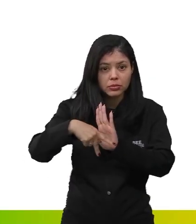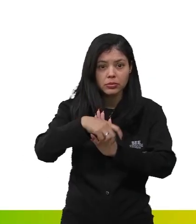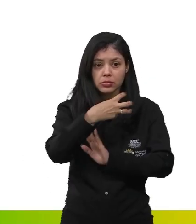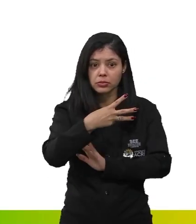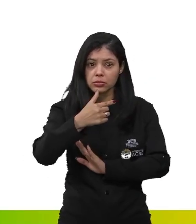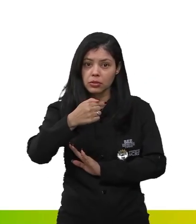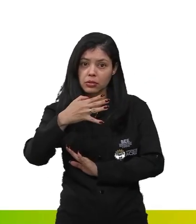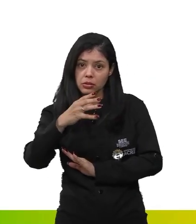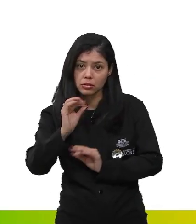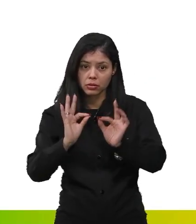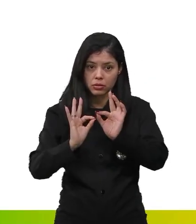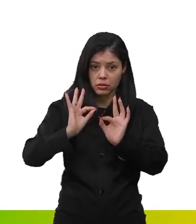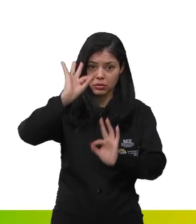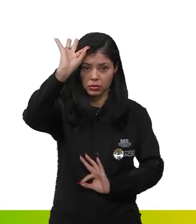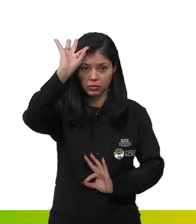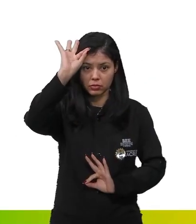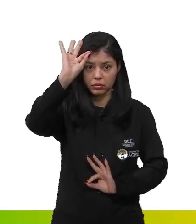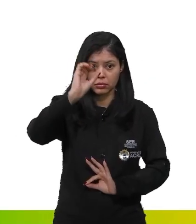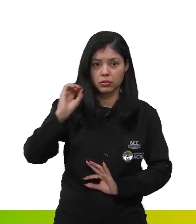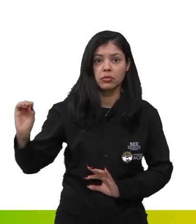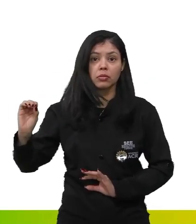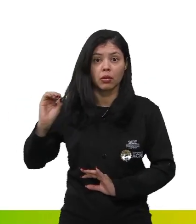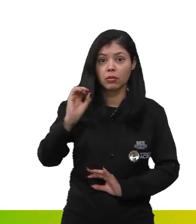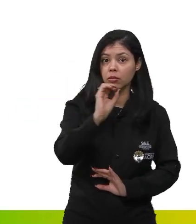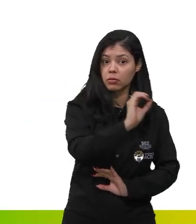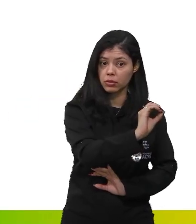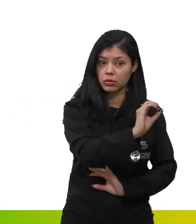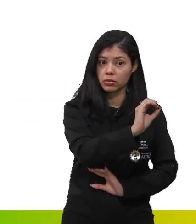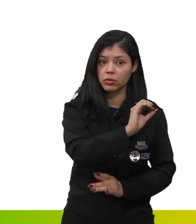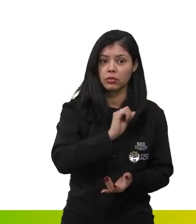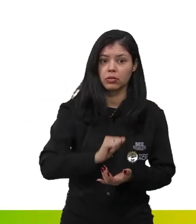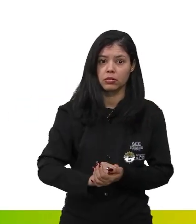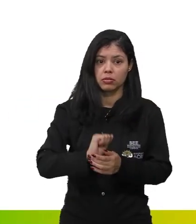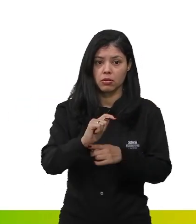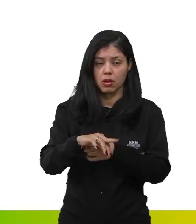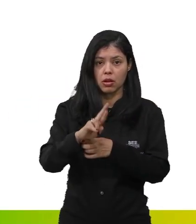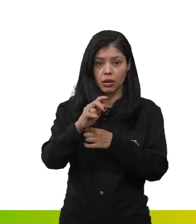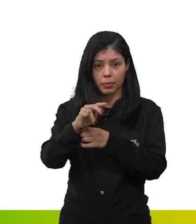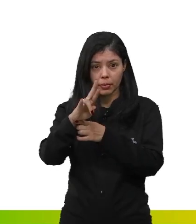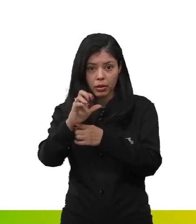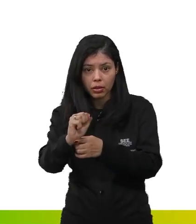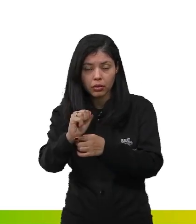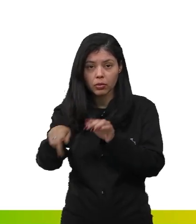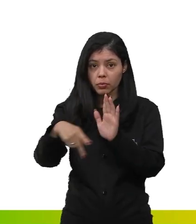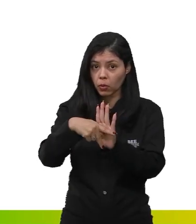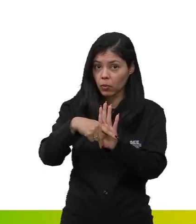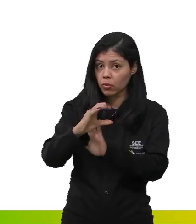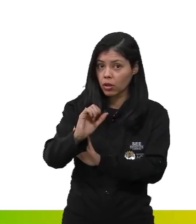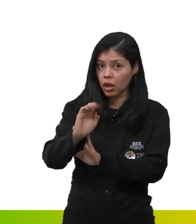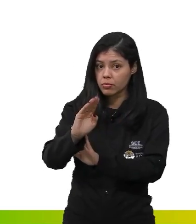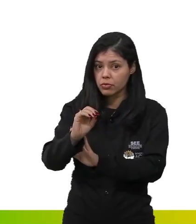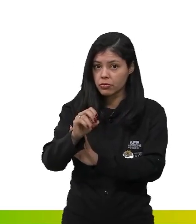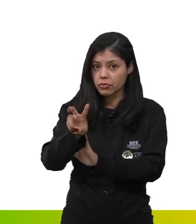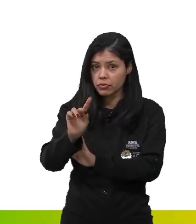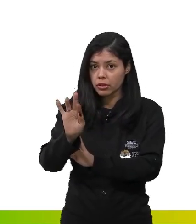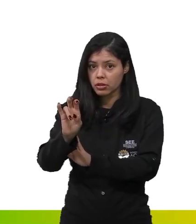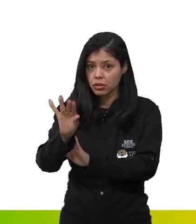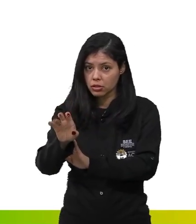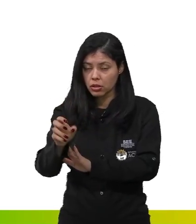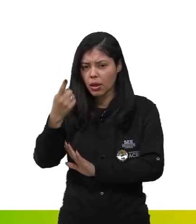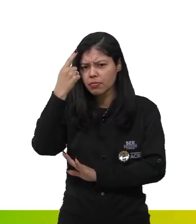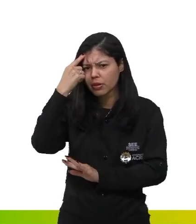a 370 léguas a oeste do arquipélago de Cabo Verde. Imagina o